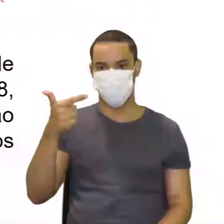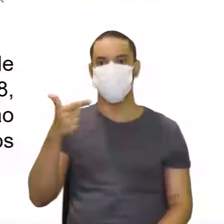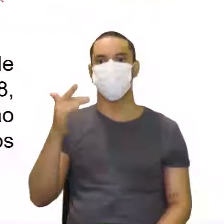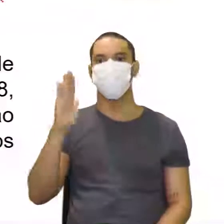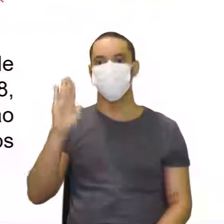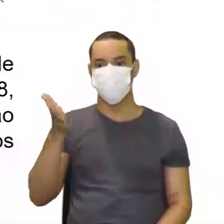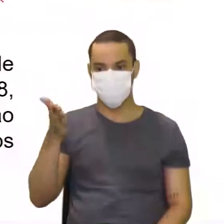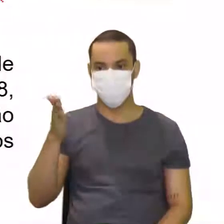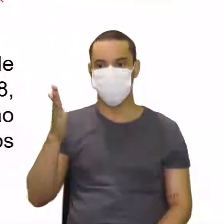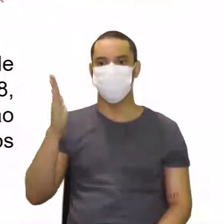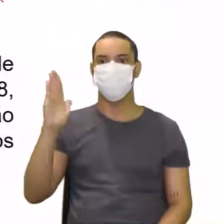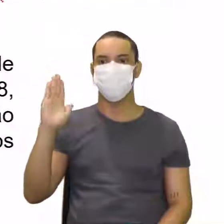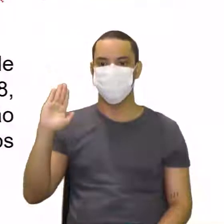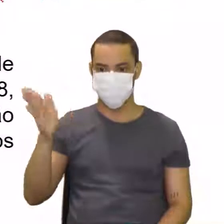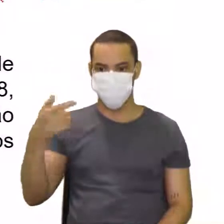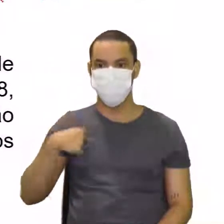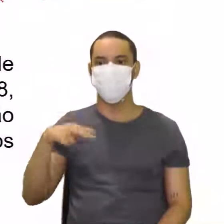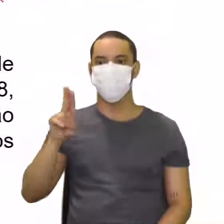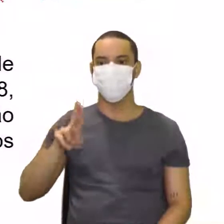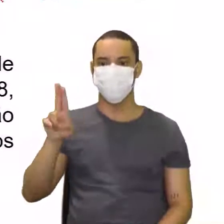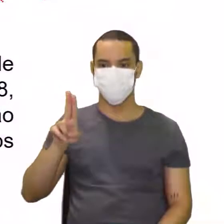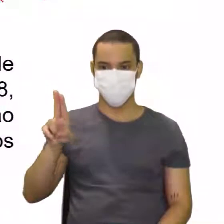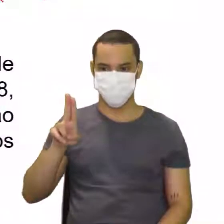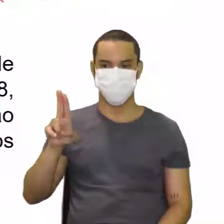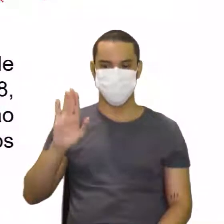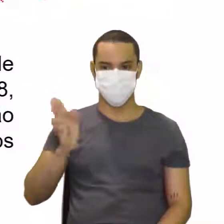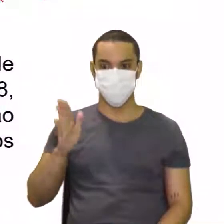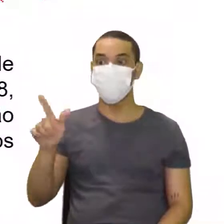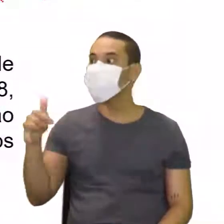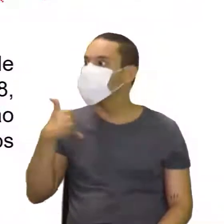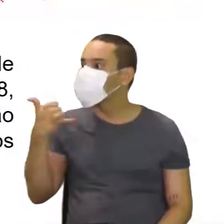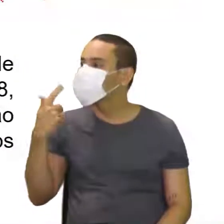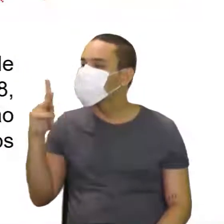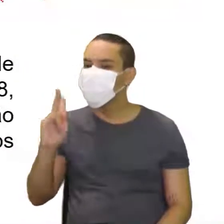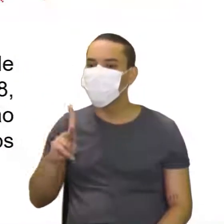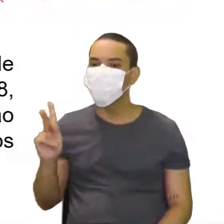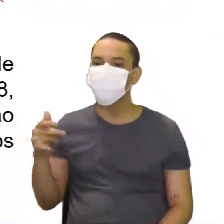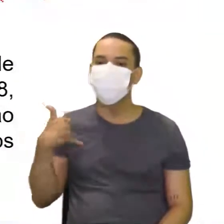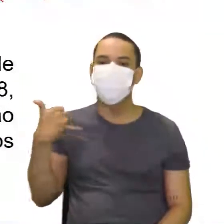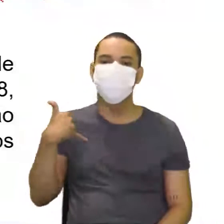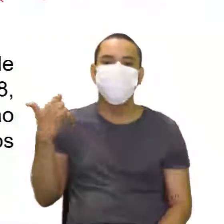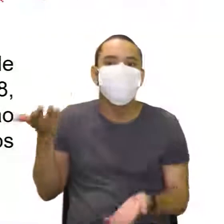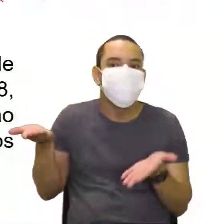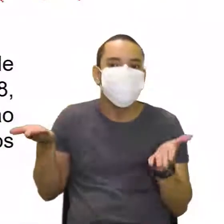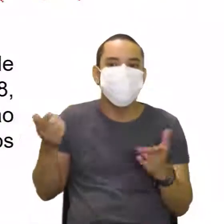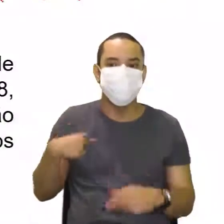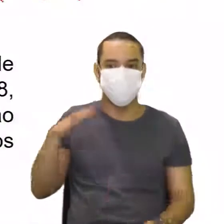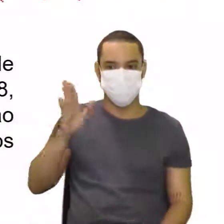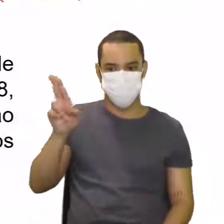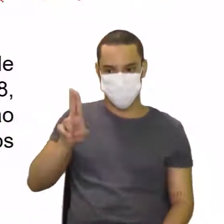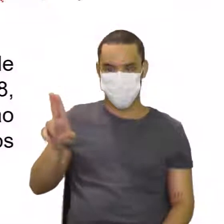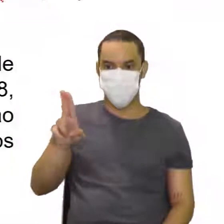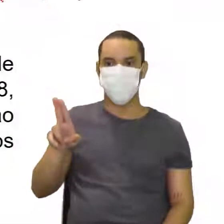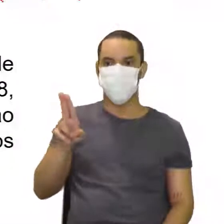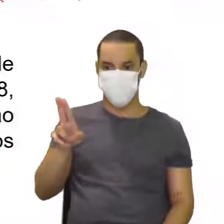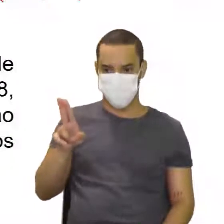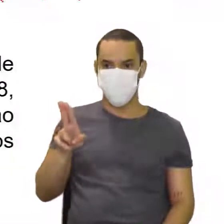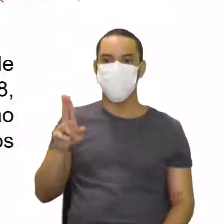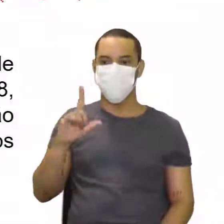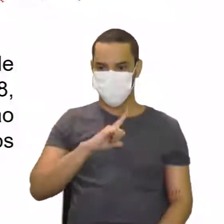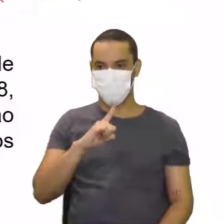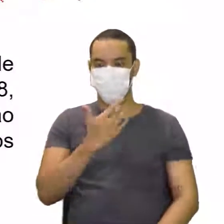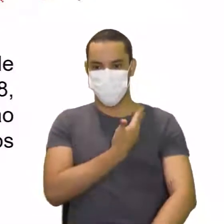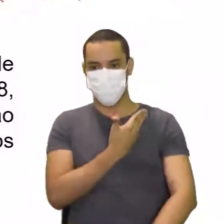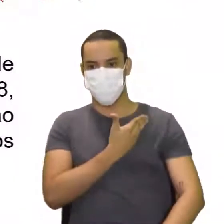já tinha visto, esse aqui eu já usei um. Eita, professora, que idade você tem? Já usei isso aqui também já, né? Eu tinha uns coleguinhas